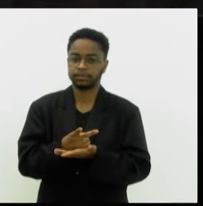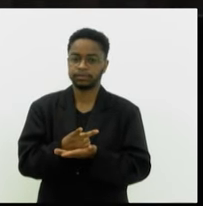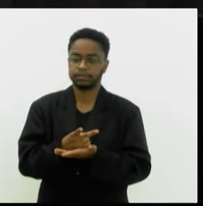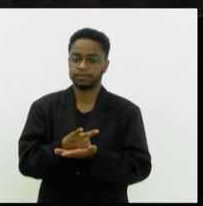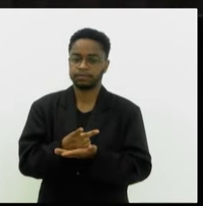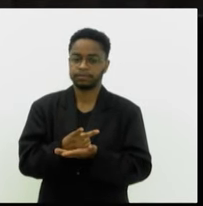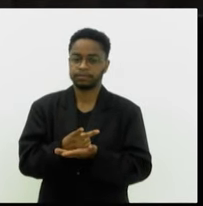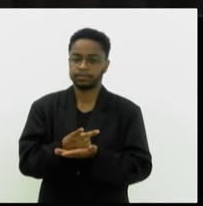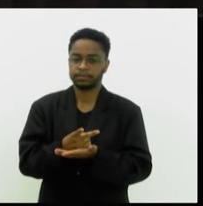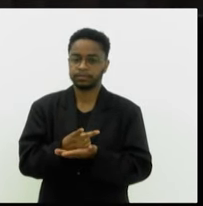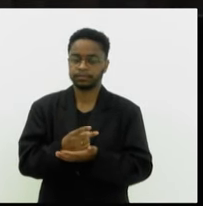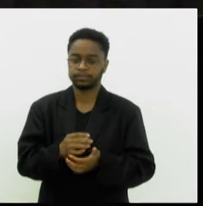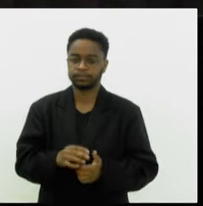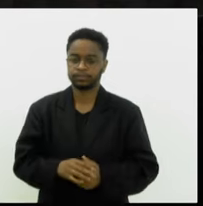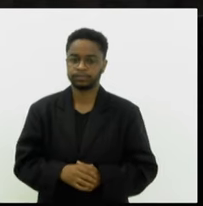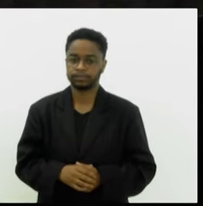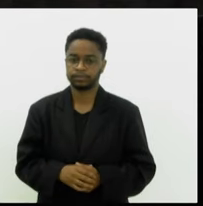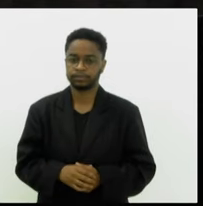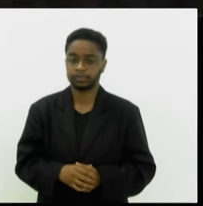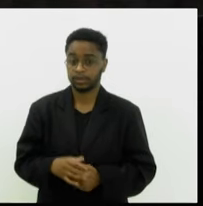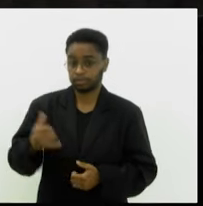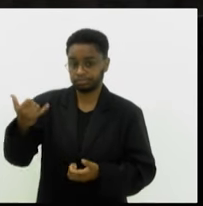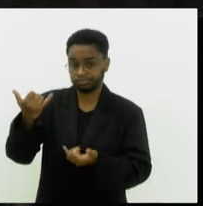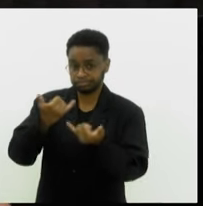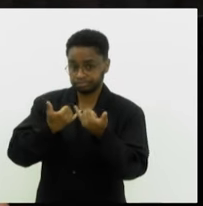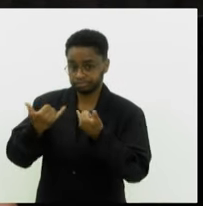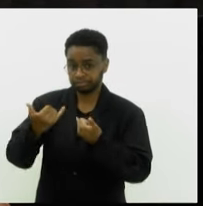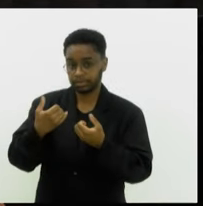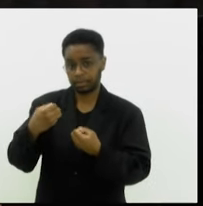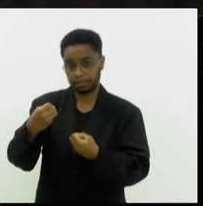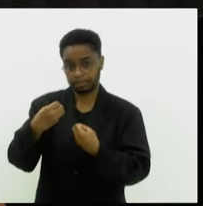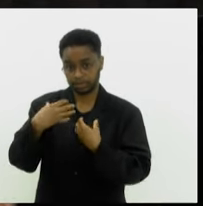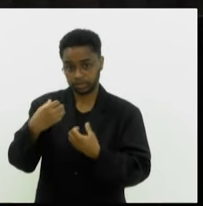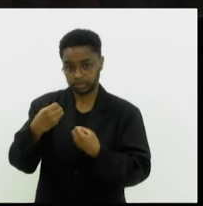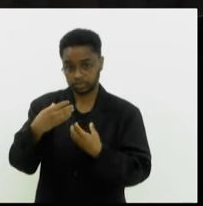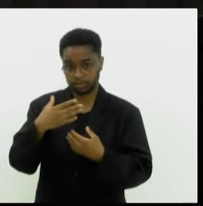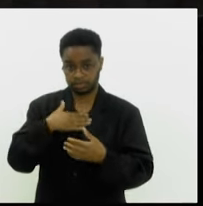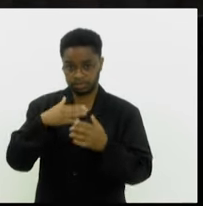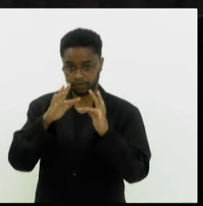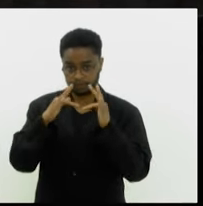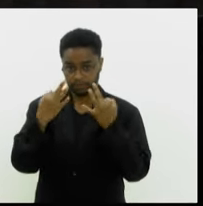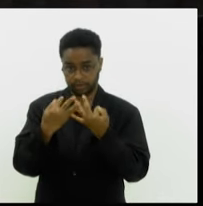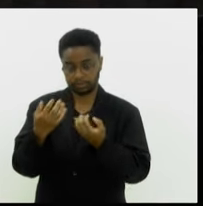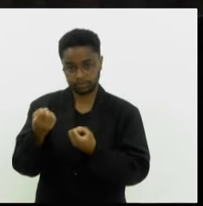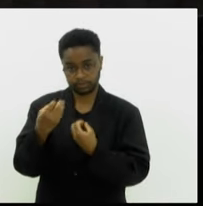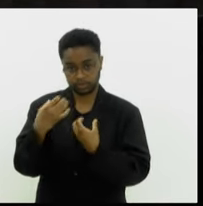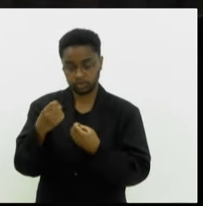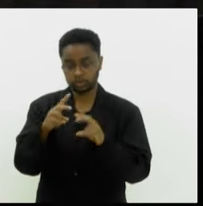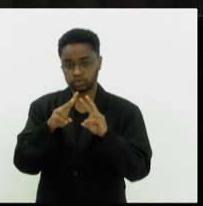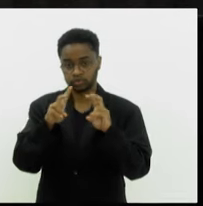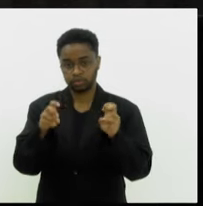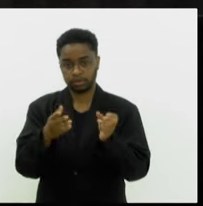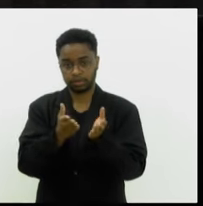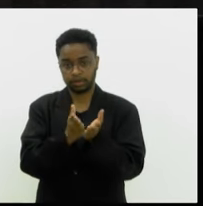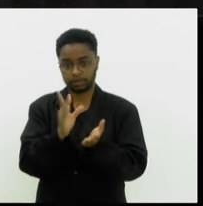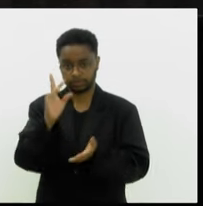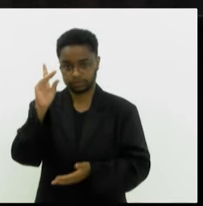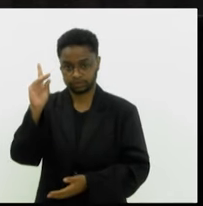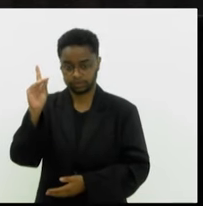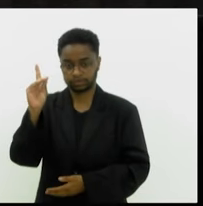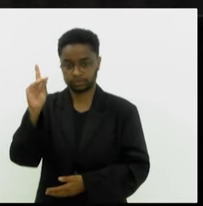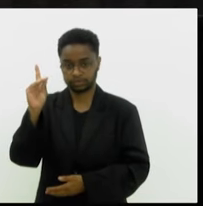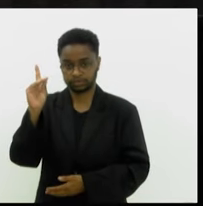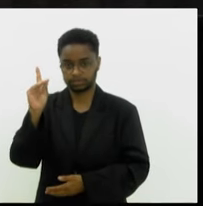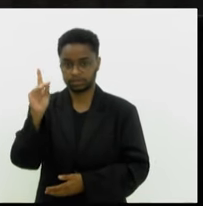alertado, né, e ensinado pelos meus pais sobre a palavra de Deus,